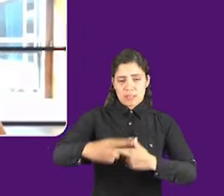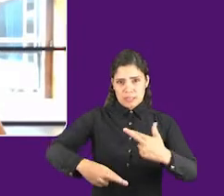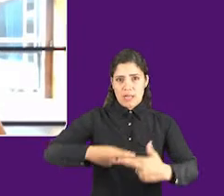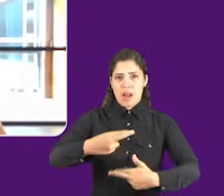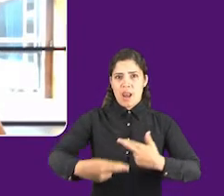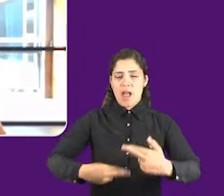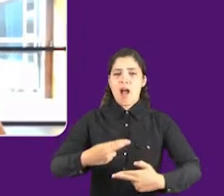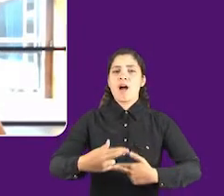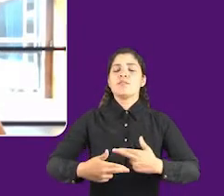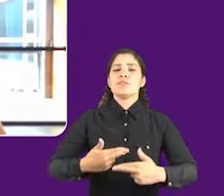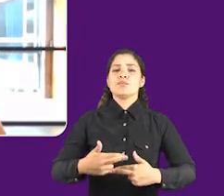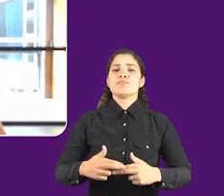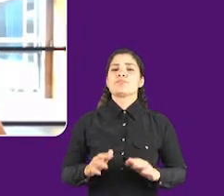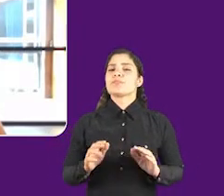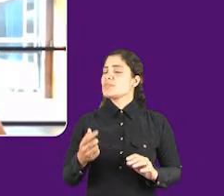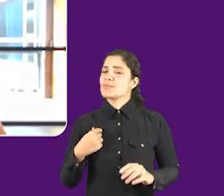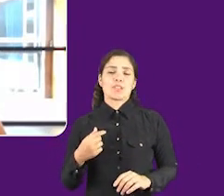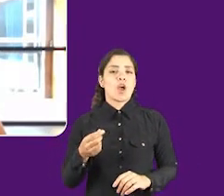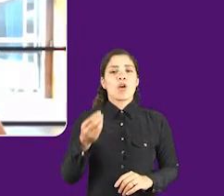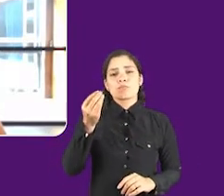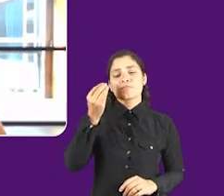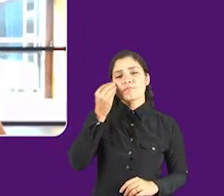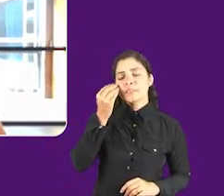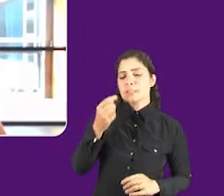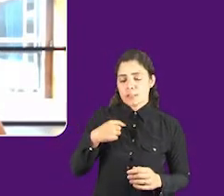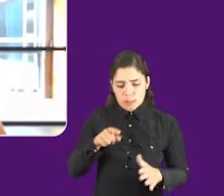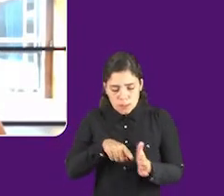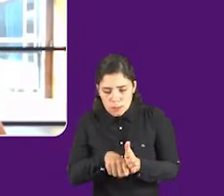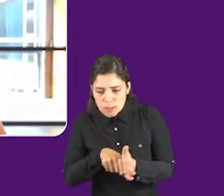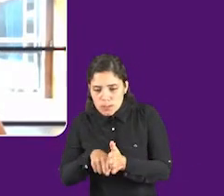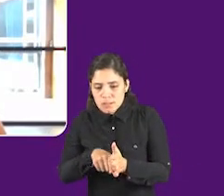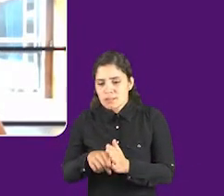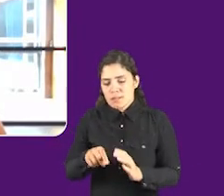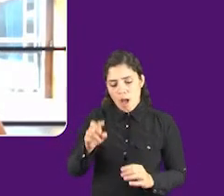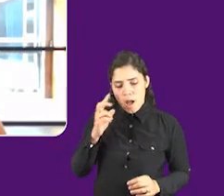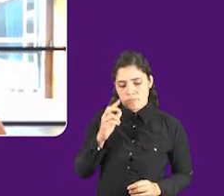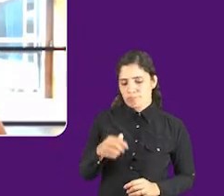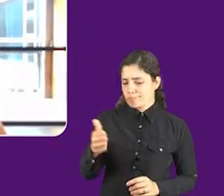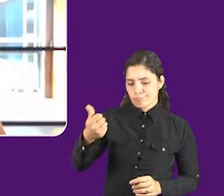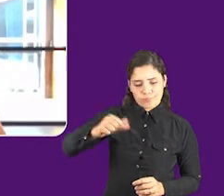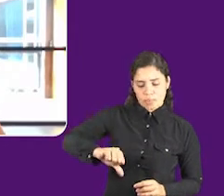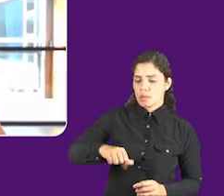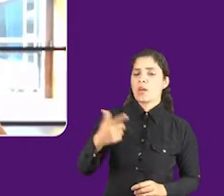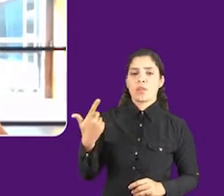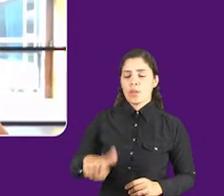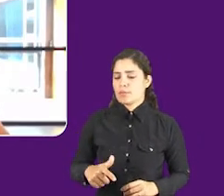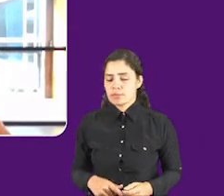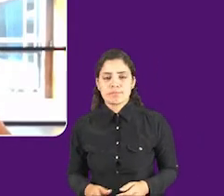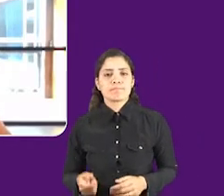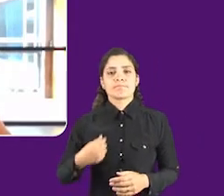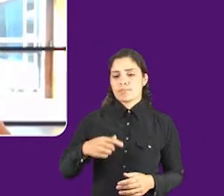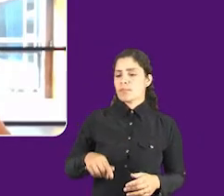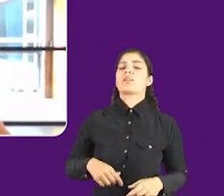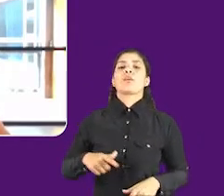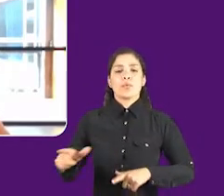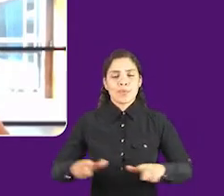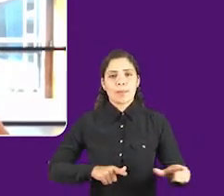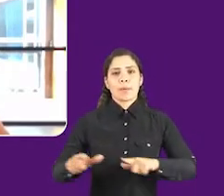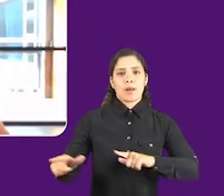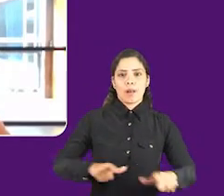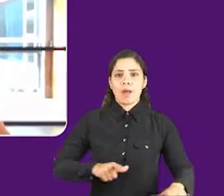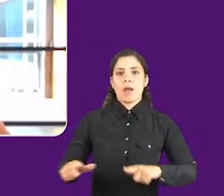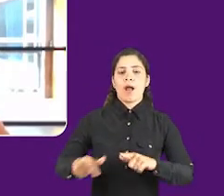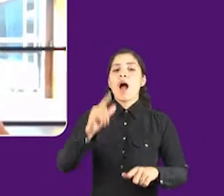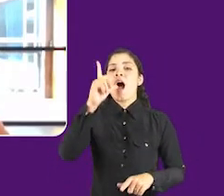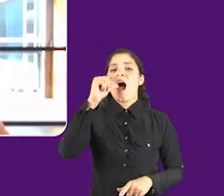que a gente fez junto cancelamos a circular não trabalhamos junto com a nossa equipe nós tona de água a desenvolver uma